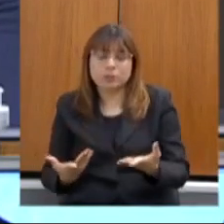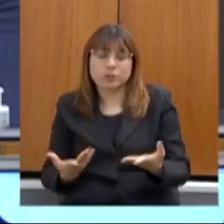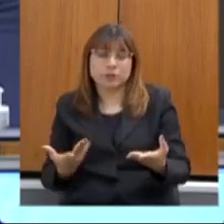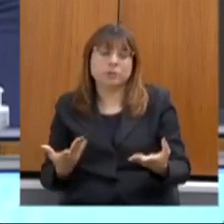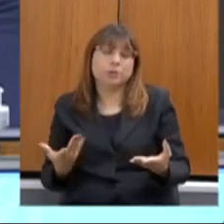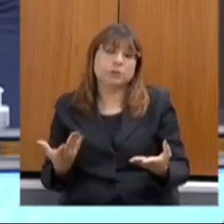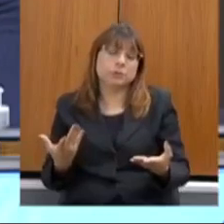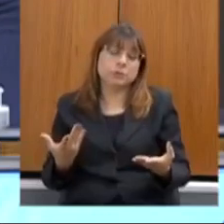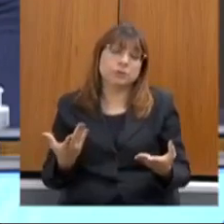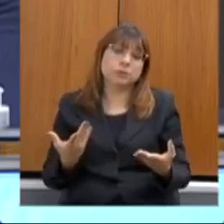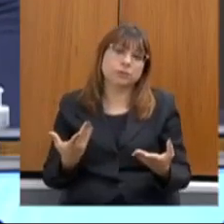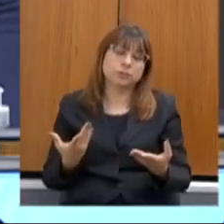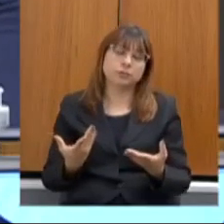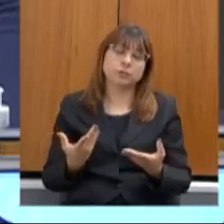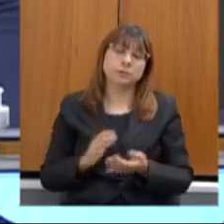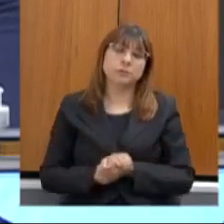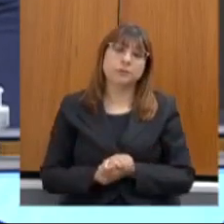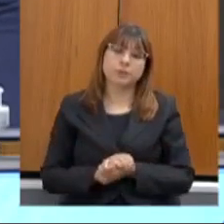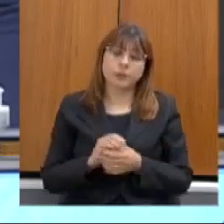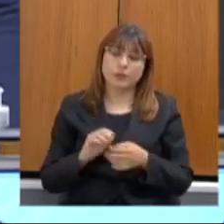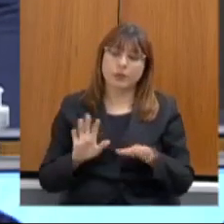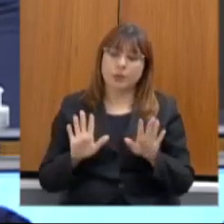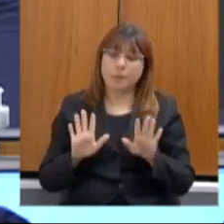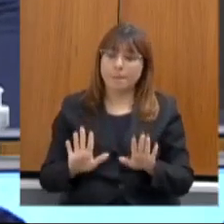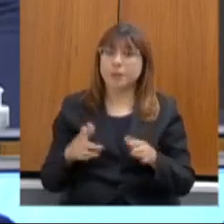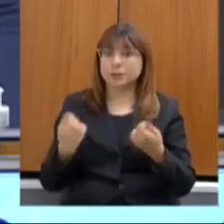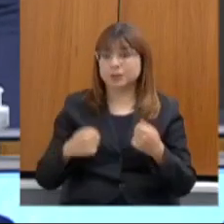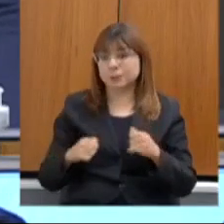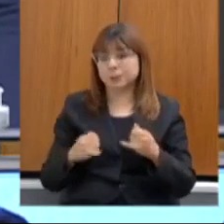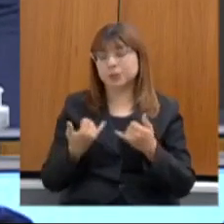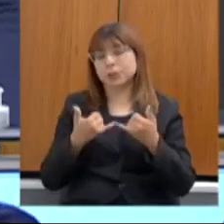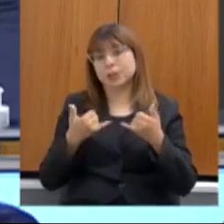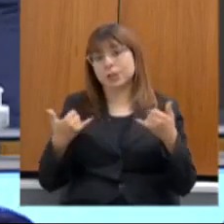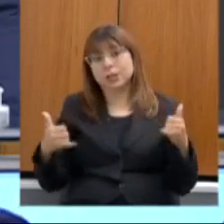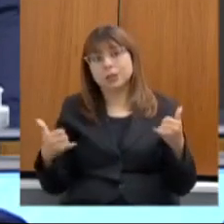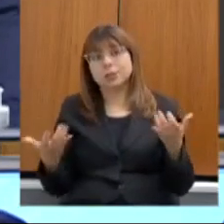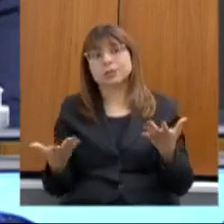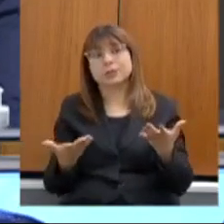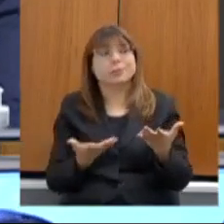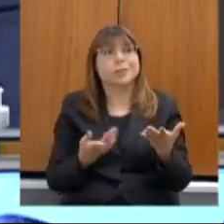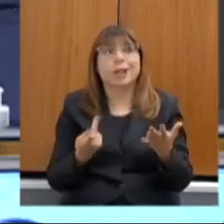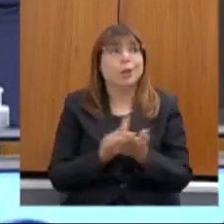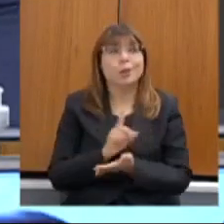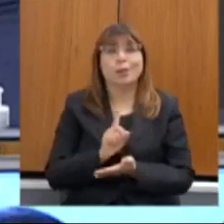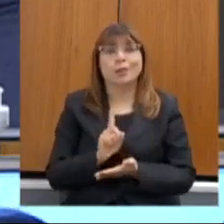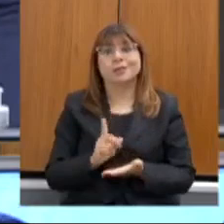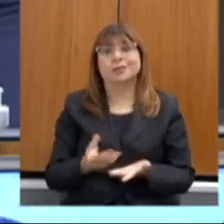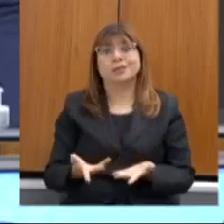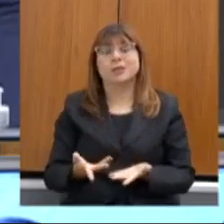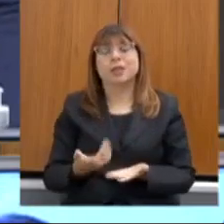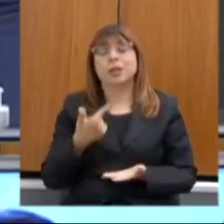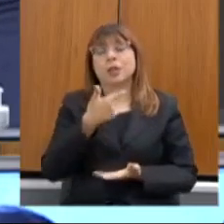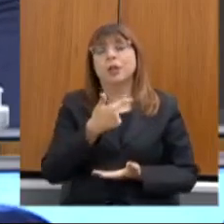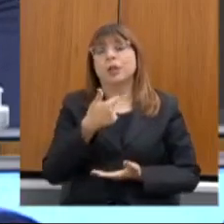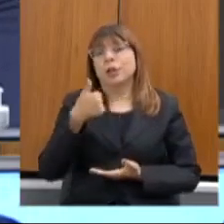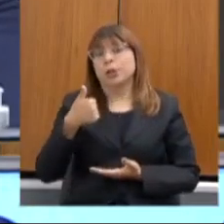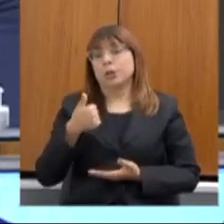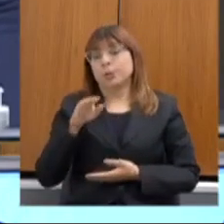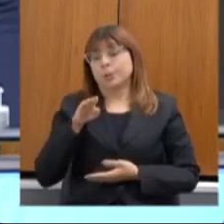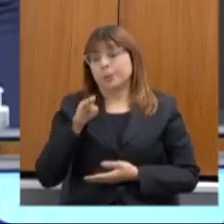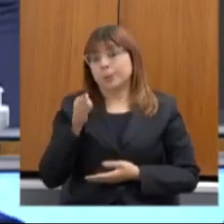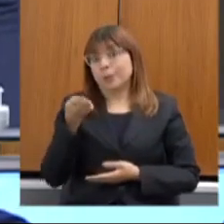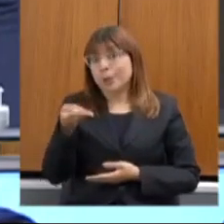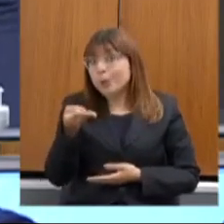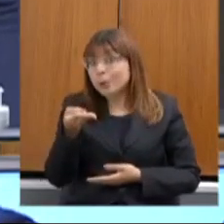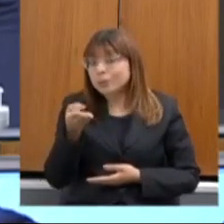de a disponibilização de energia para empresa rodar E isso não acontece 21 milhões é o necessário